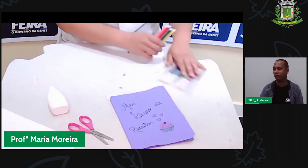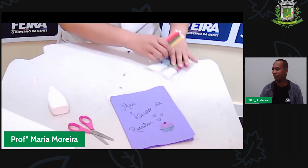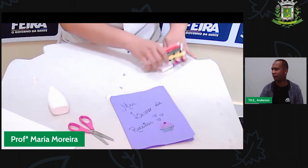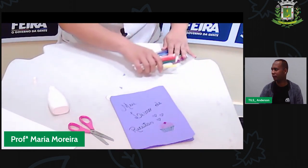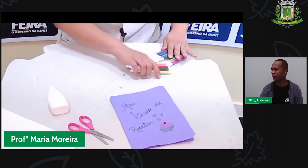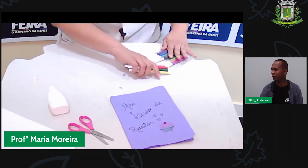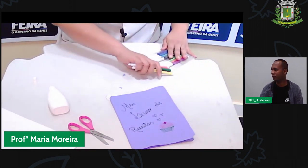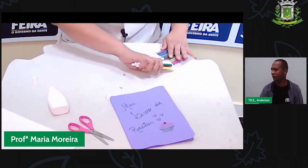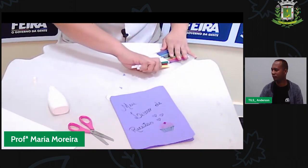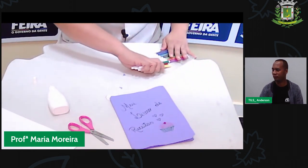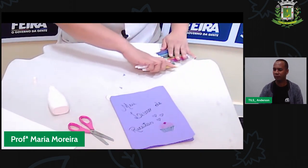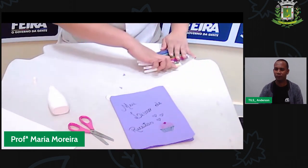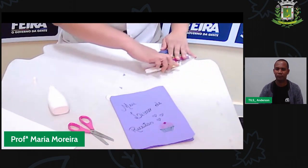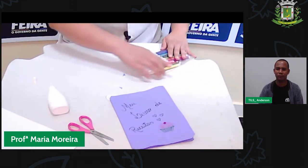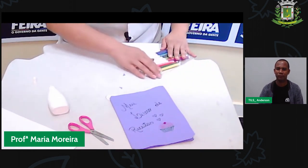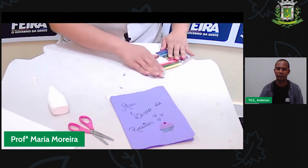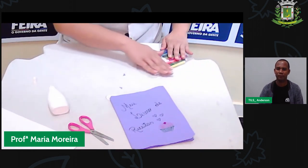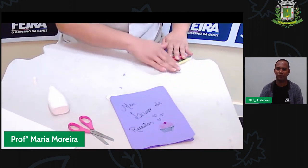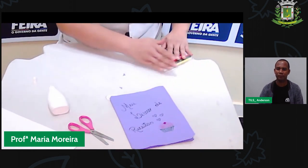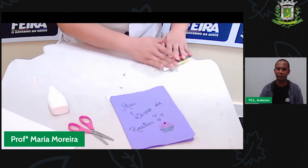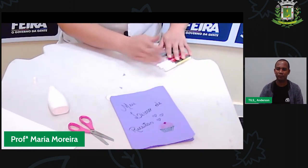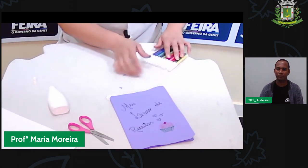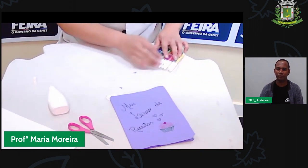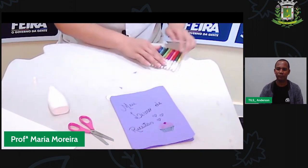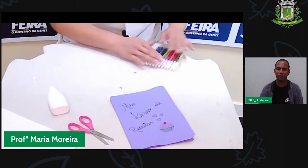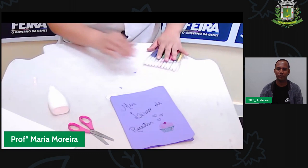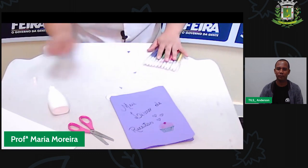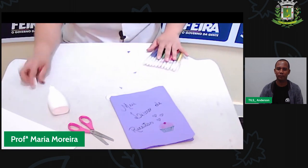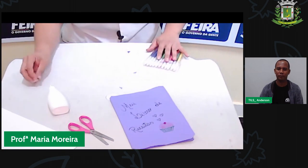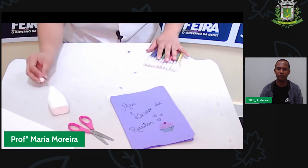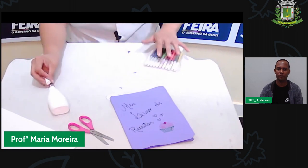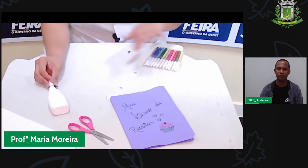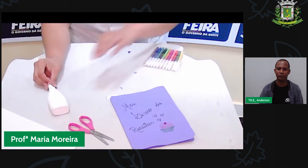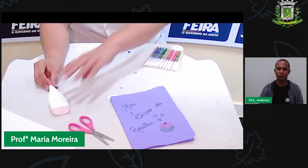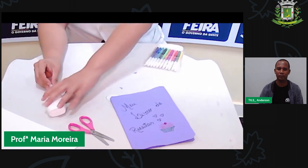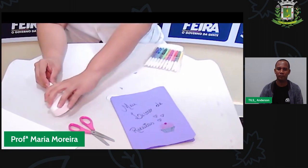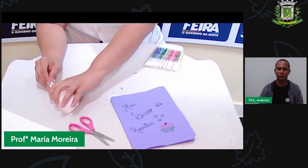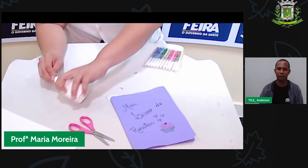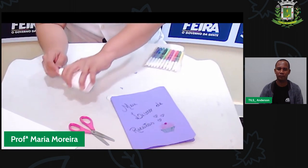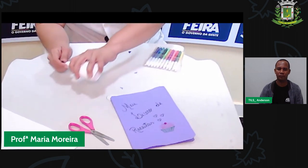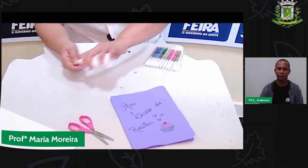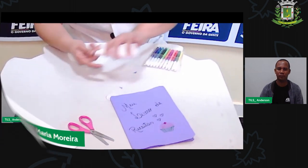Fazer a mágica acontecer agora. Vamos lá.